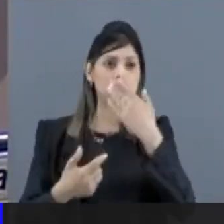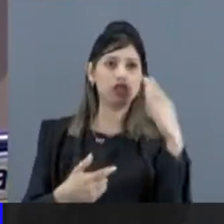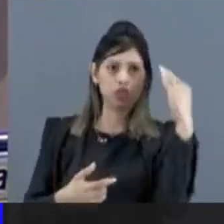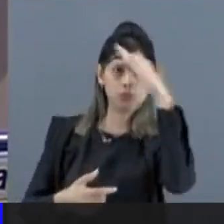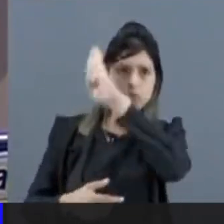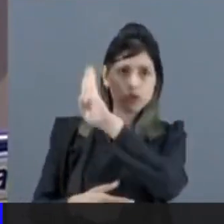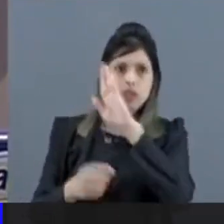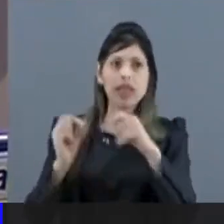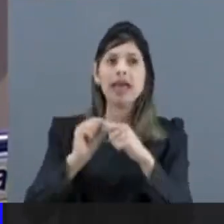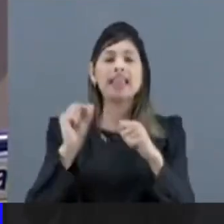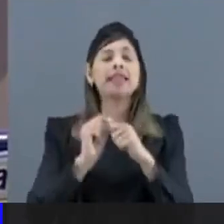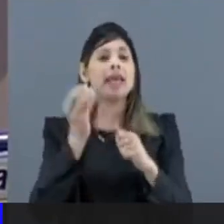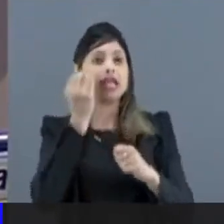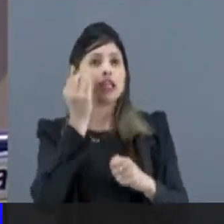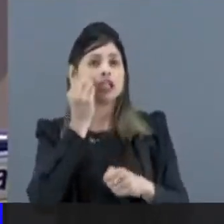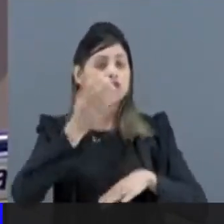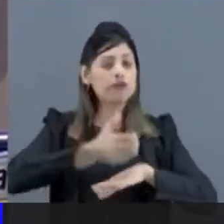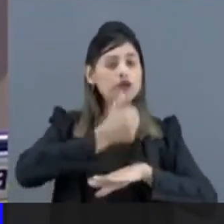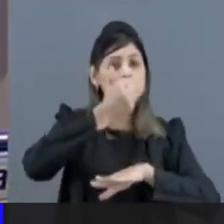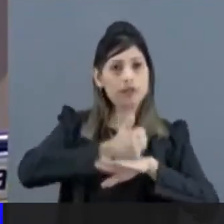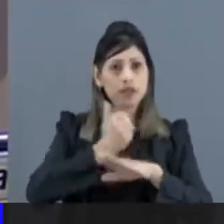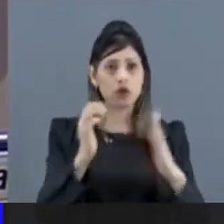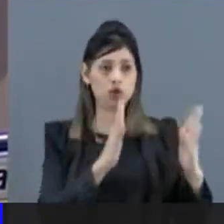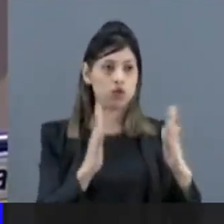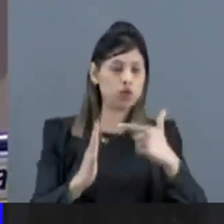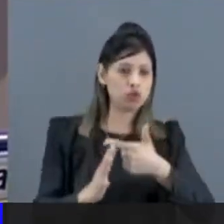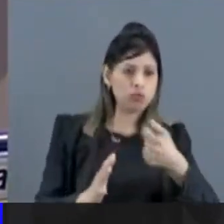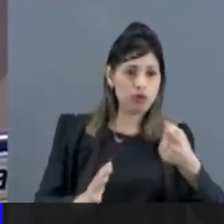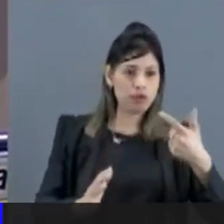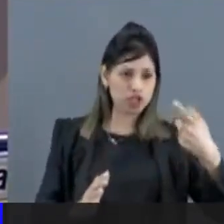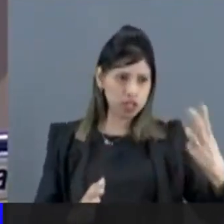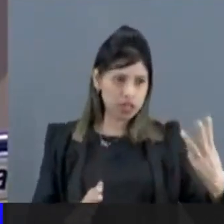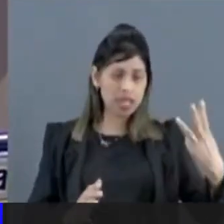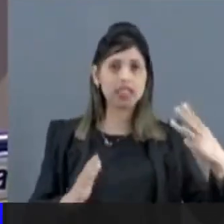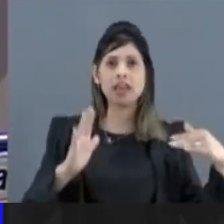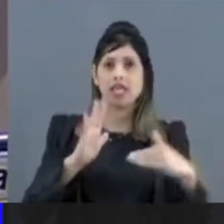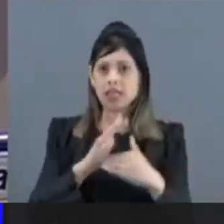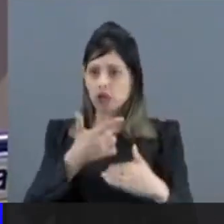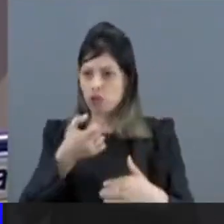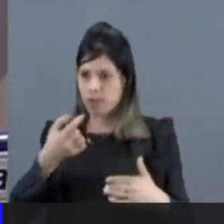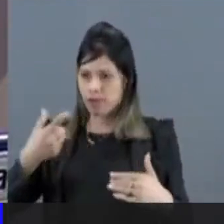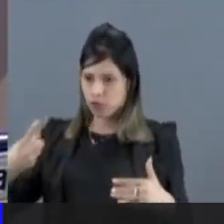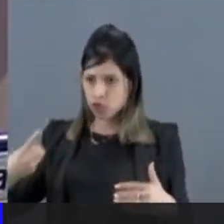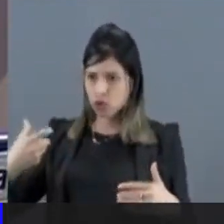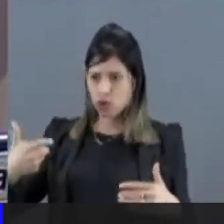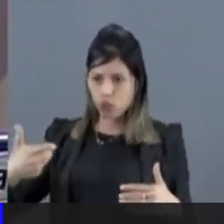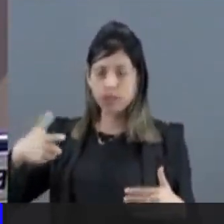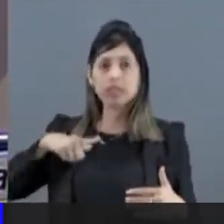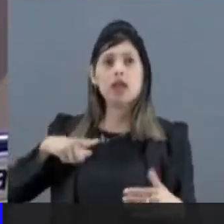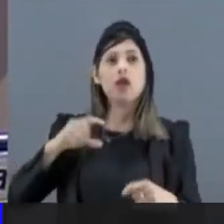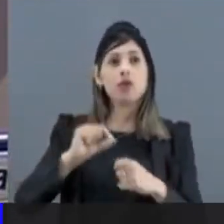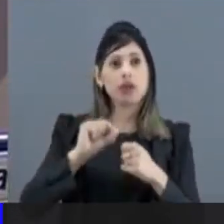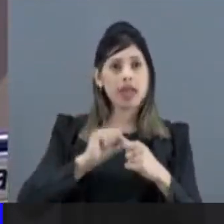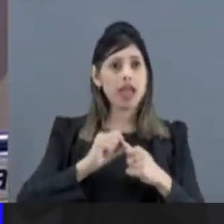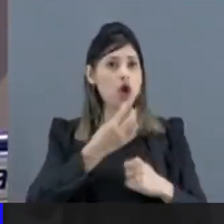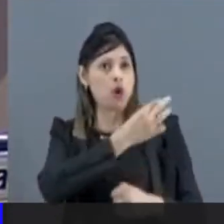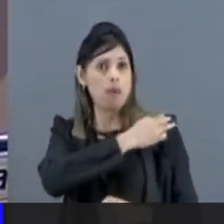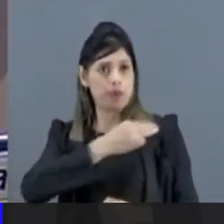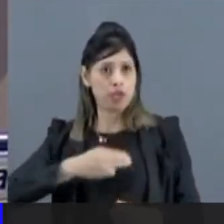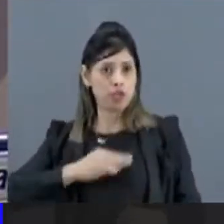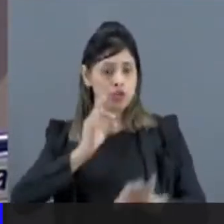entona golpista em 23 de junho de 2023 Anderson Torres então ministro da Justiça tentou